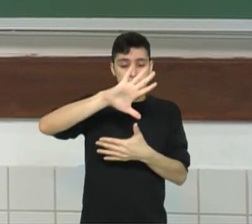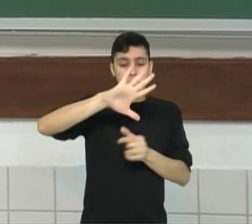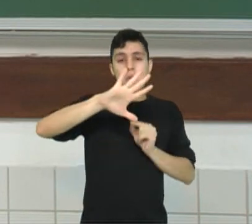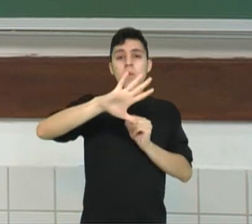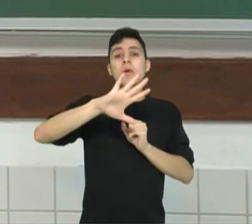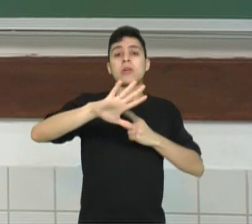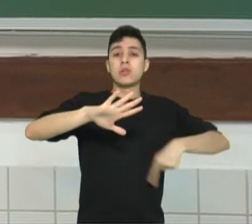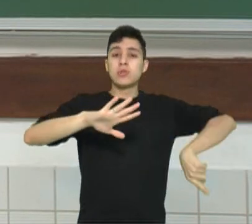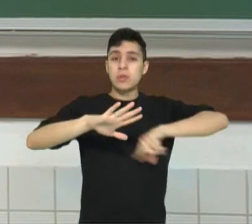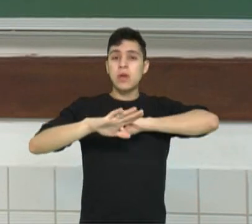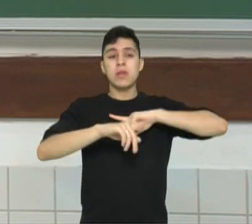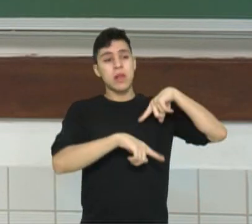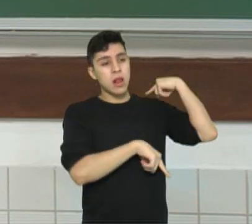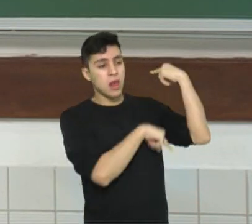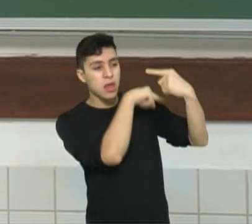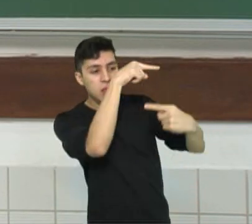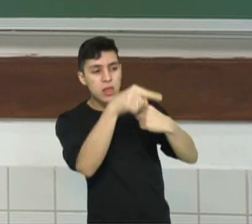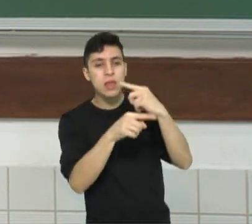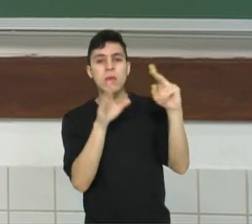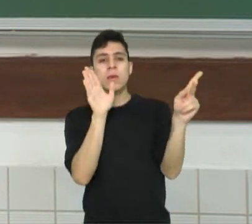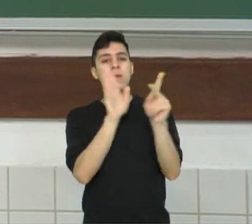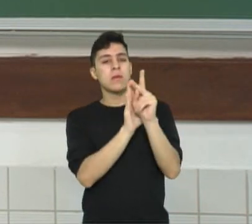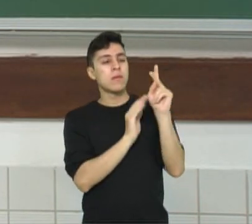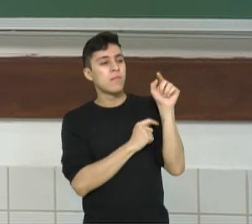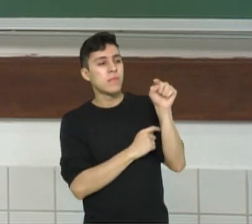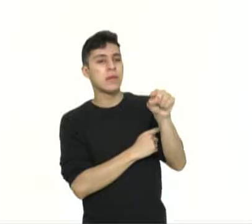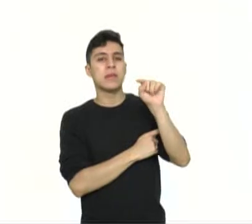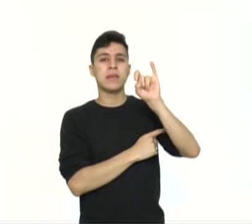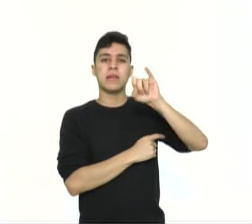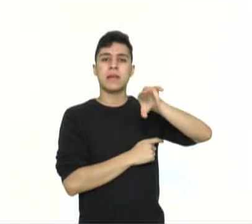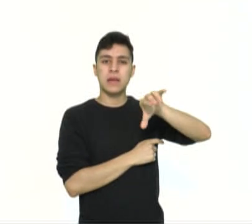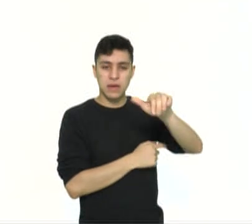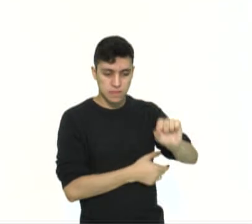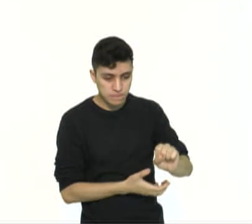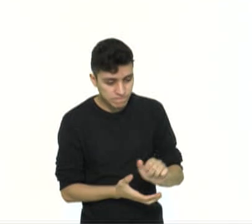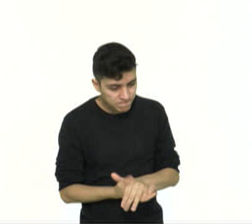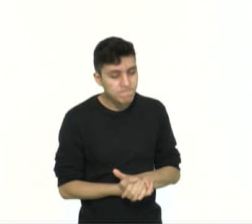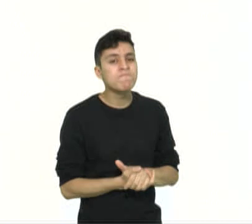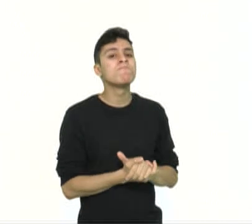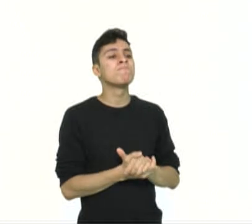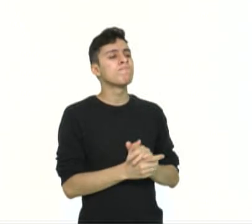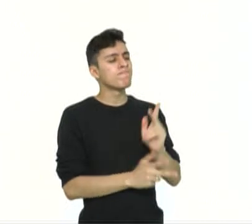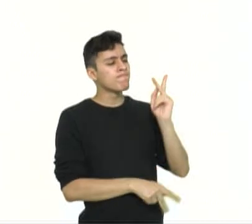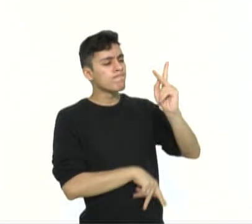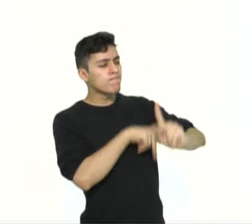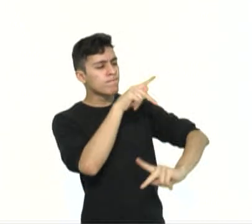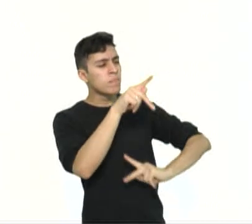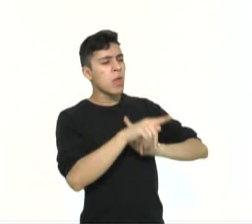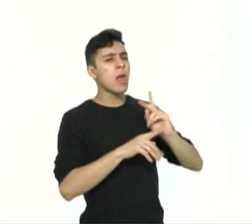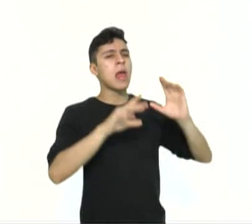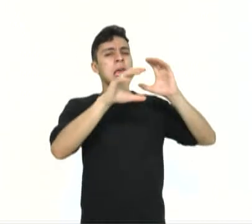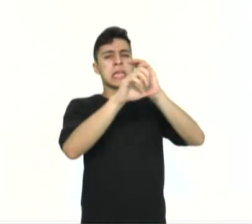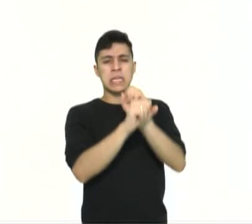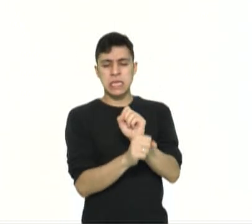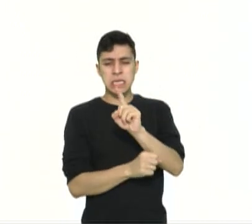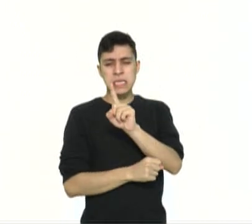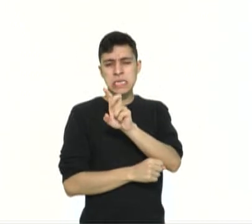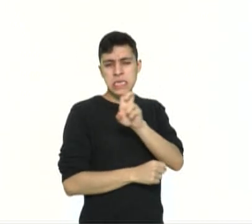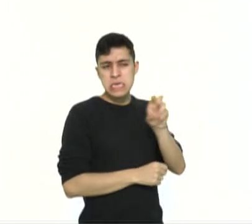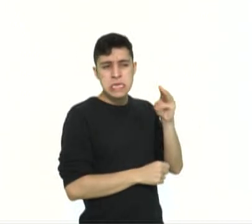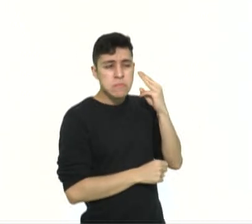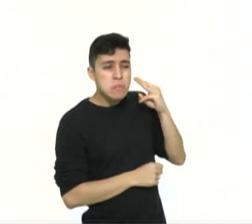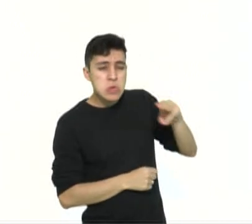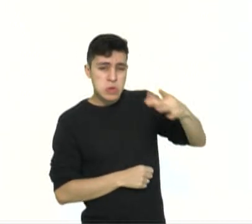são descendentes dos incas. Uma população com cerca de 15 milhões de